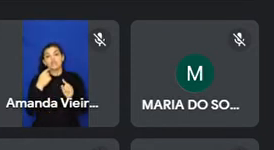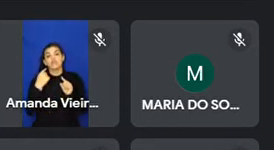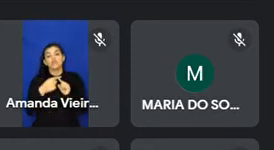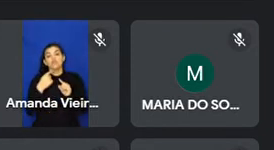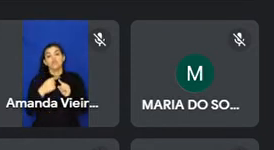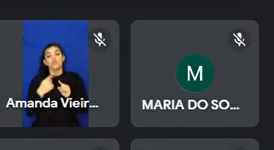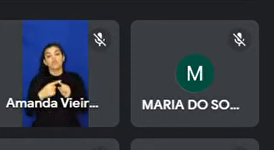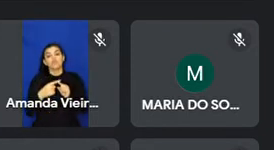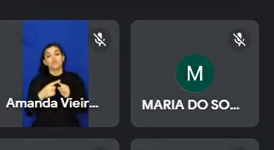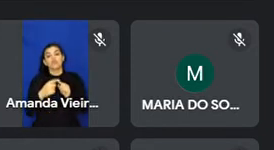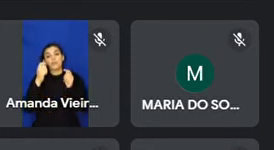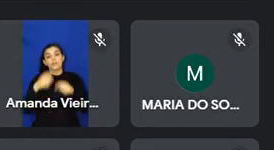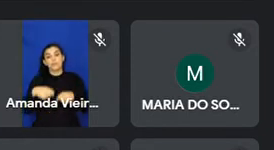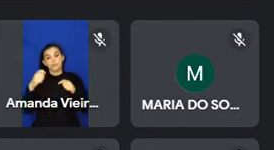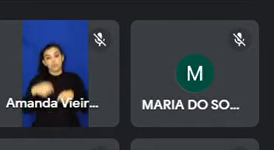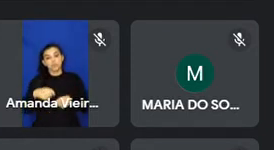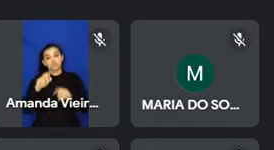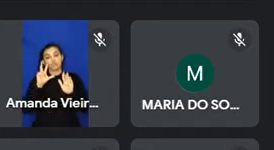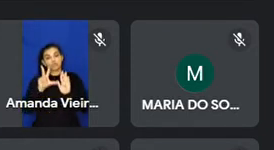aquele vírus, certo?